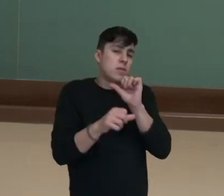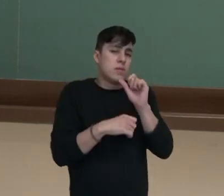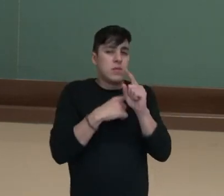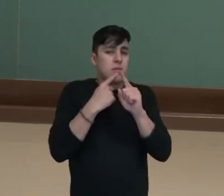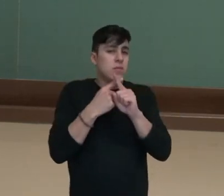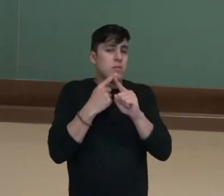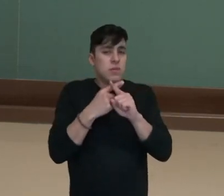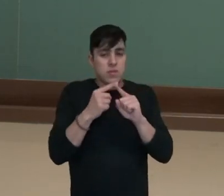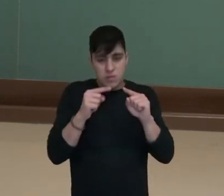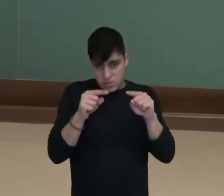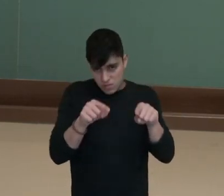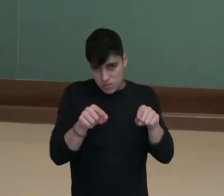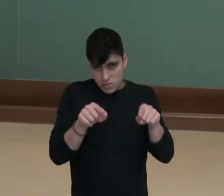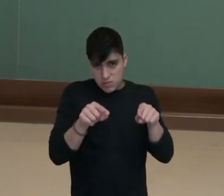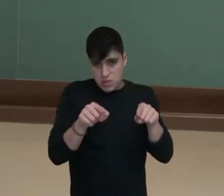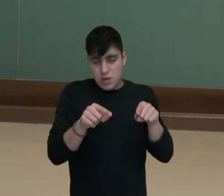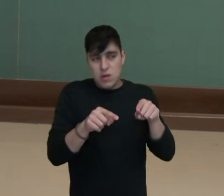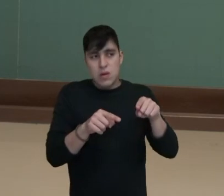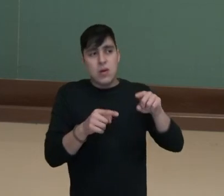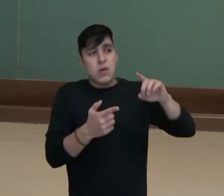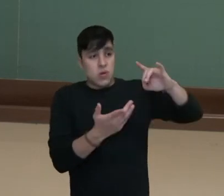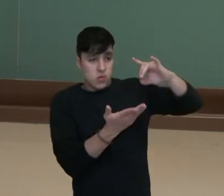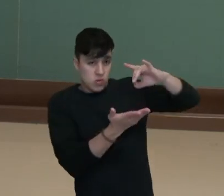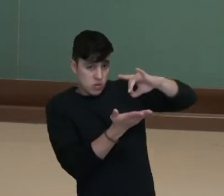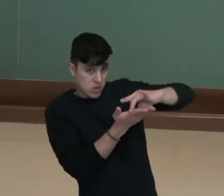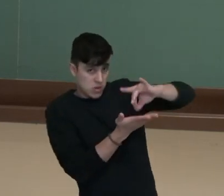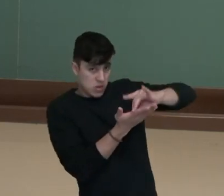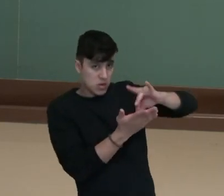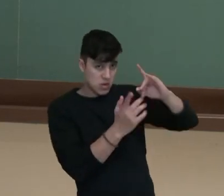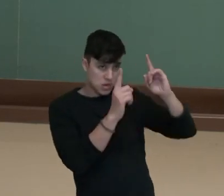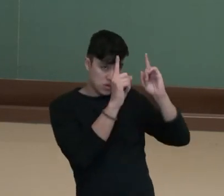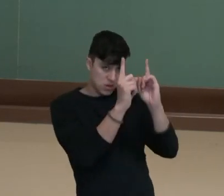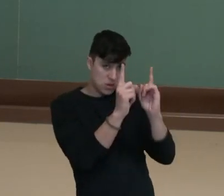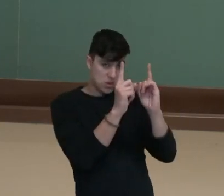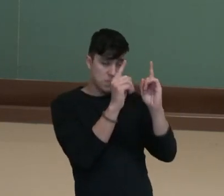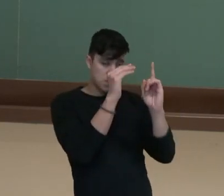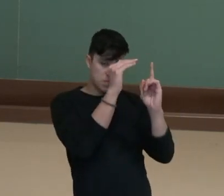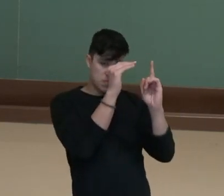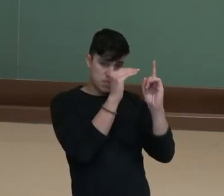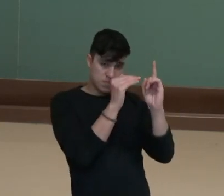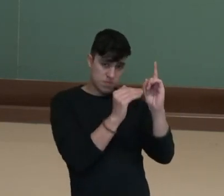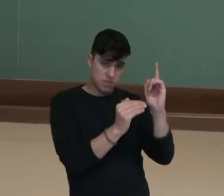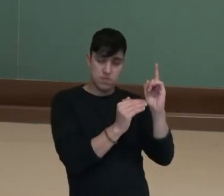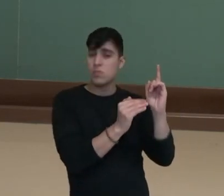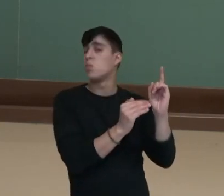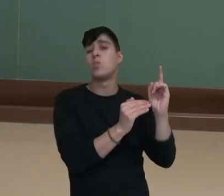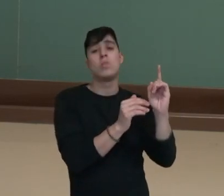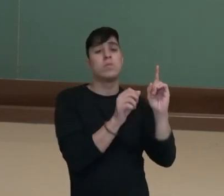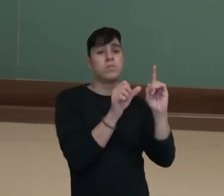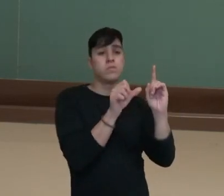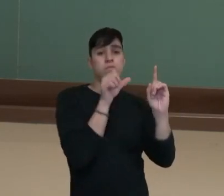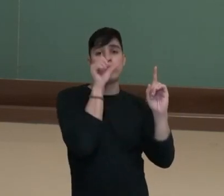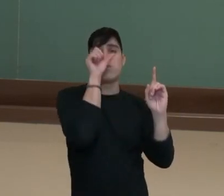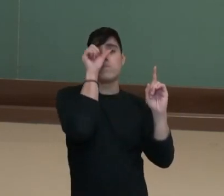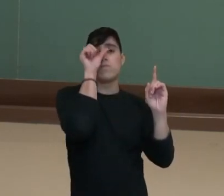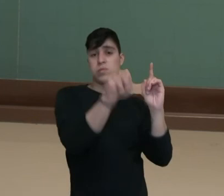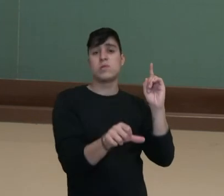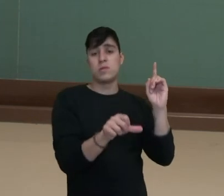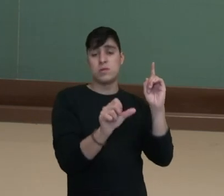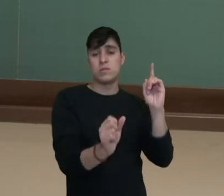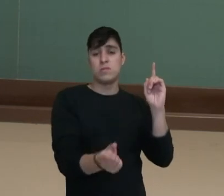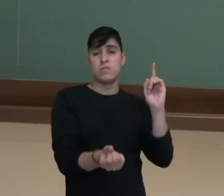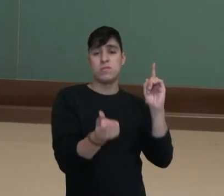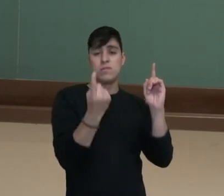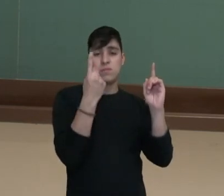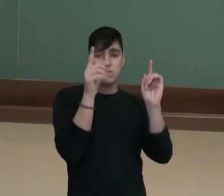Porque o original, né, o cromossomo original, ele tinha uma sequência. Quando há uma alteração nessa sequência, nessa